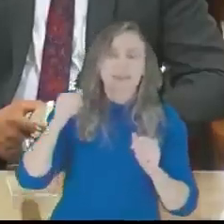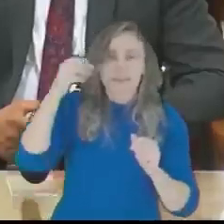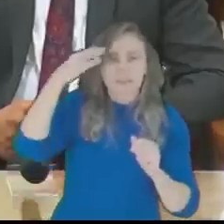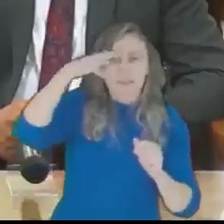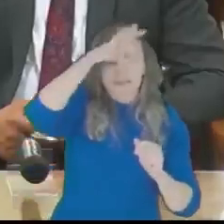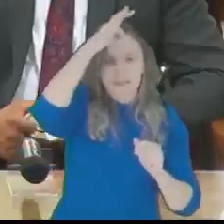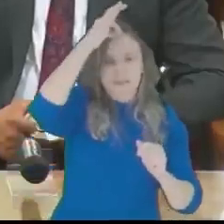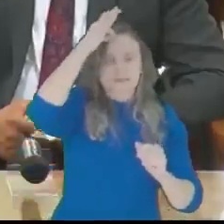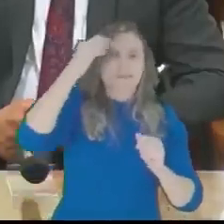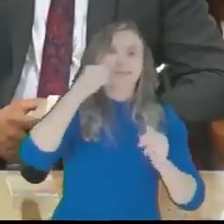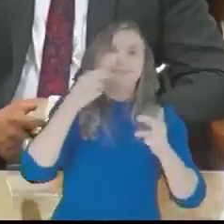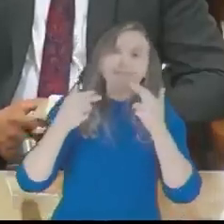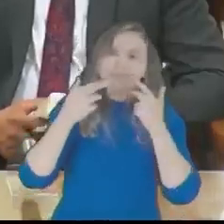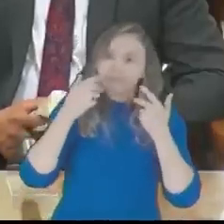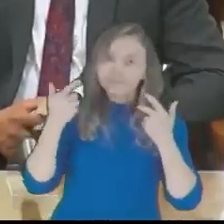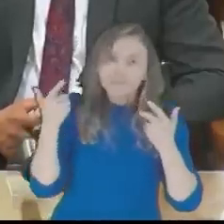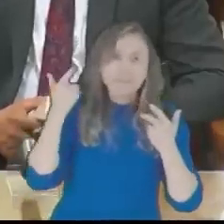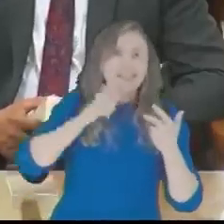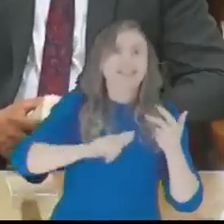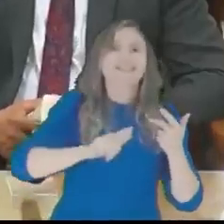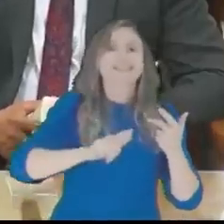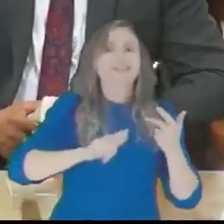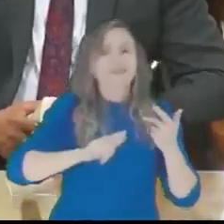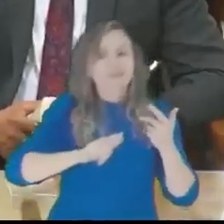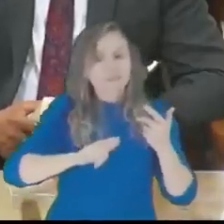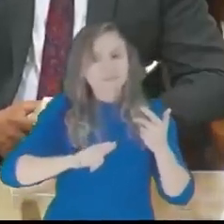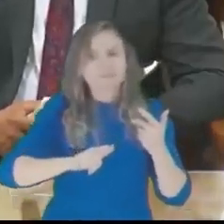Santo e falam línguas.